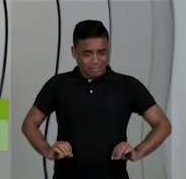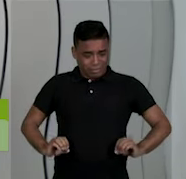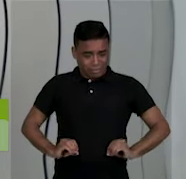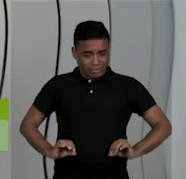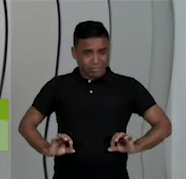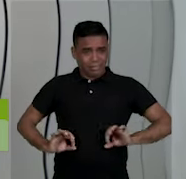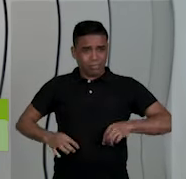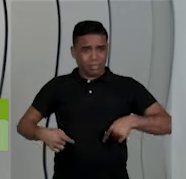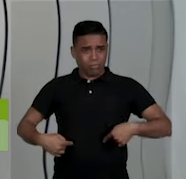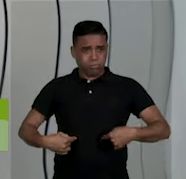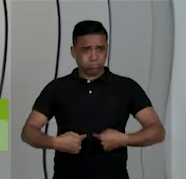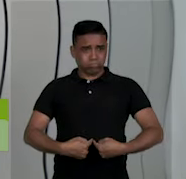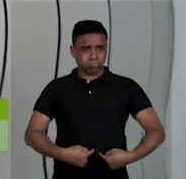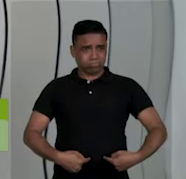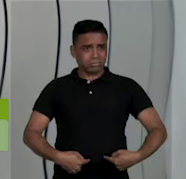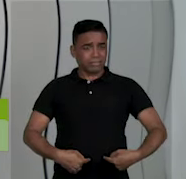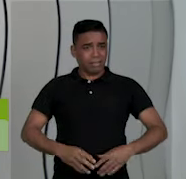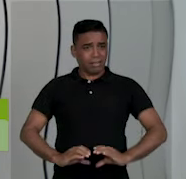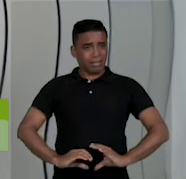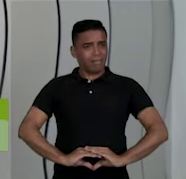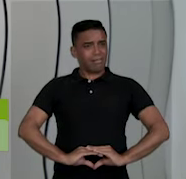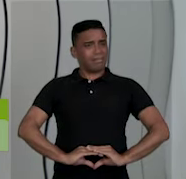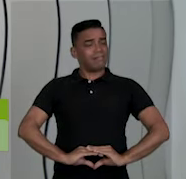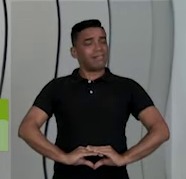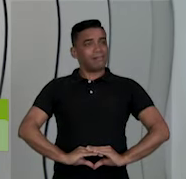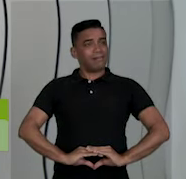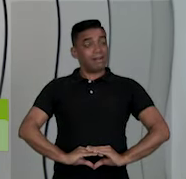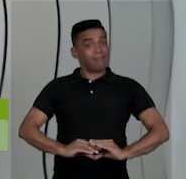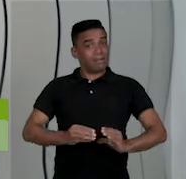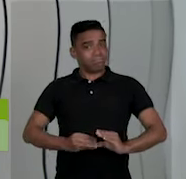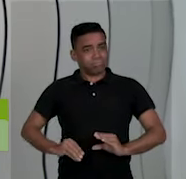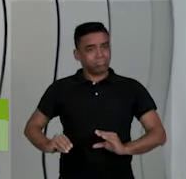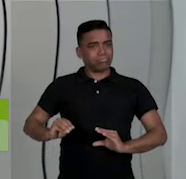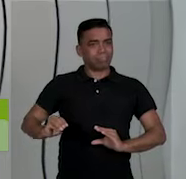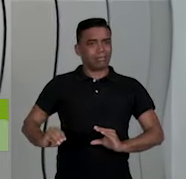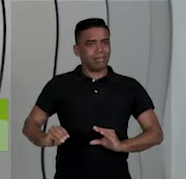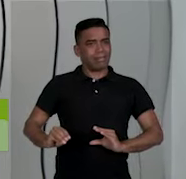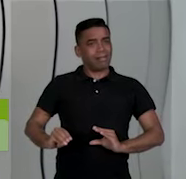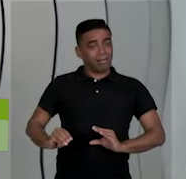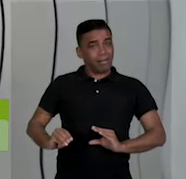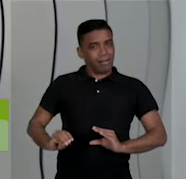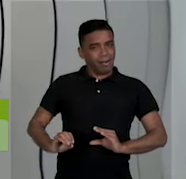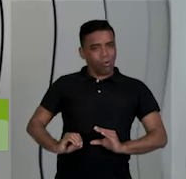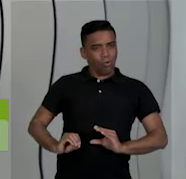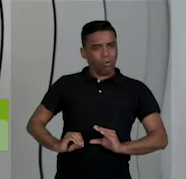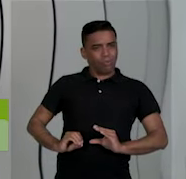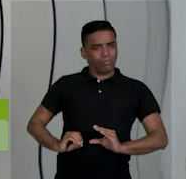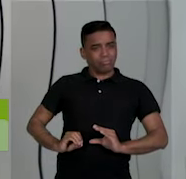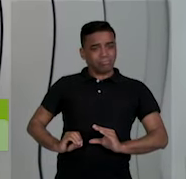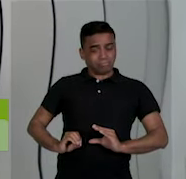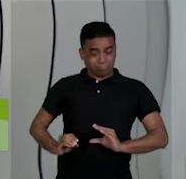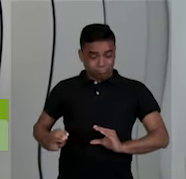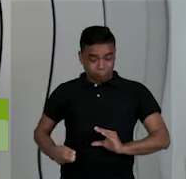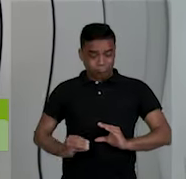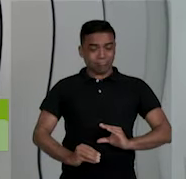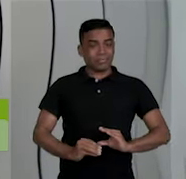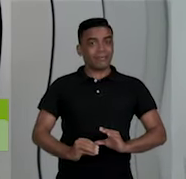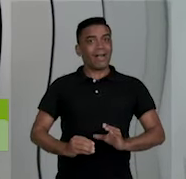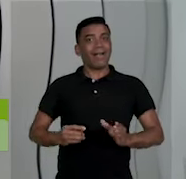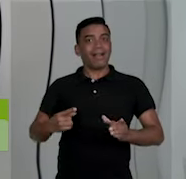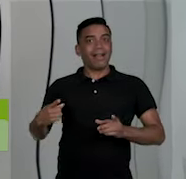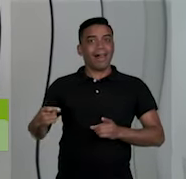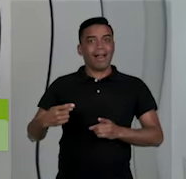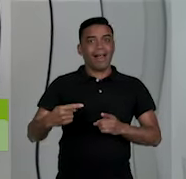as fímbrias da tuba uterina e aí esse óvulo vem para cá, que teoricamente é onde ele vai encontrar o